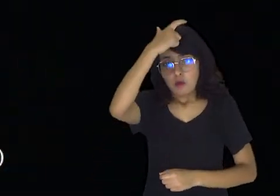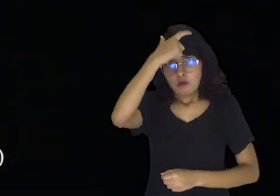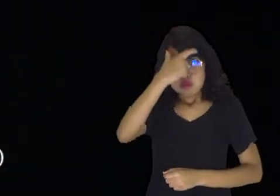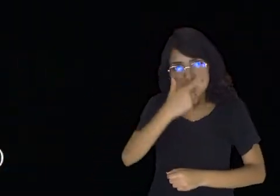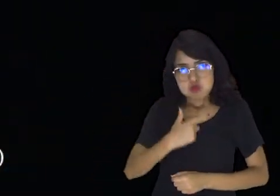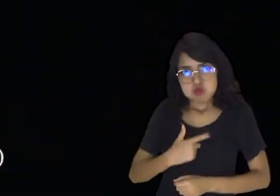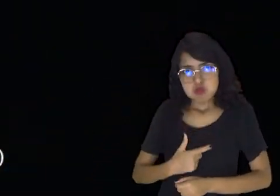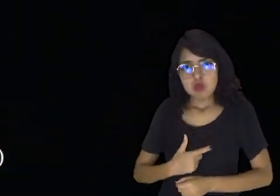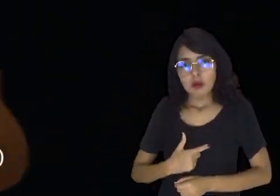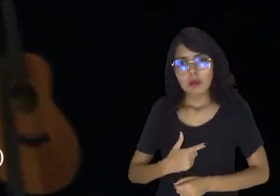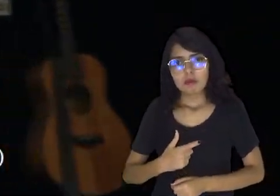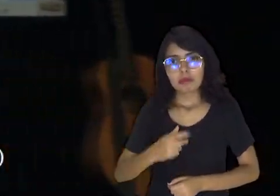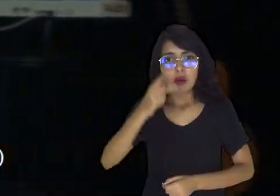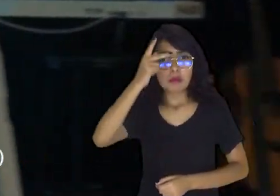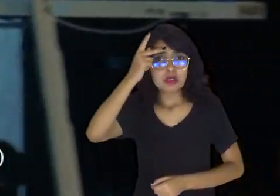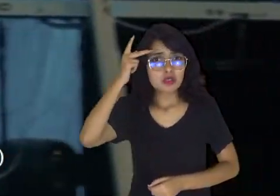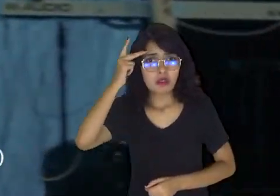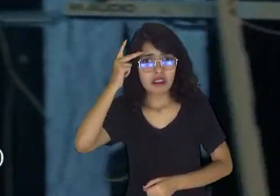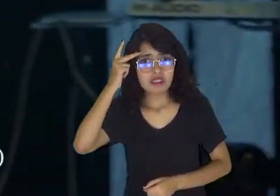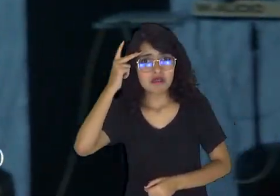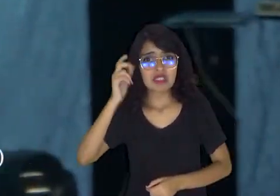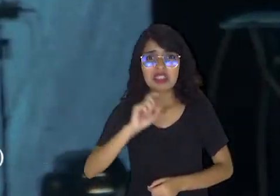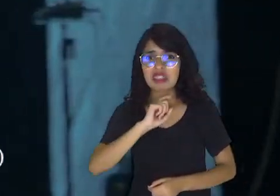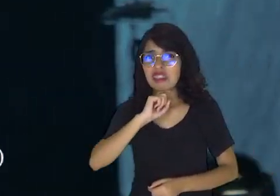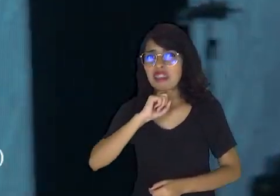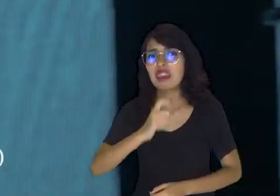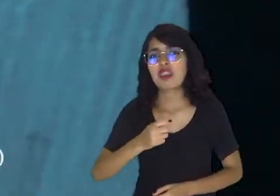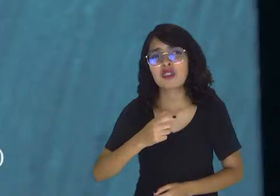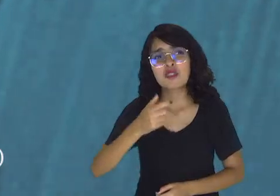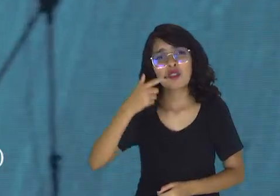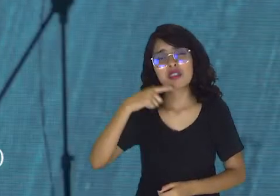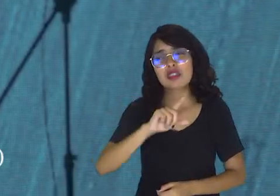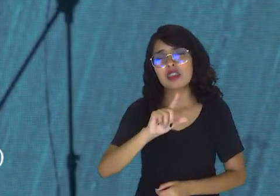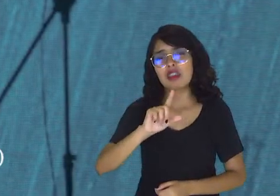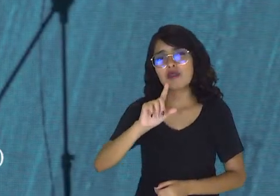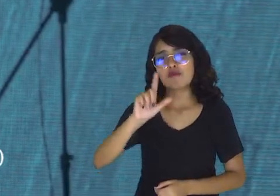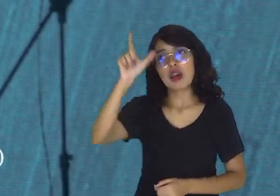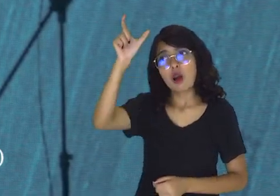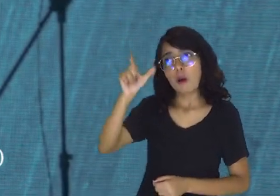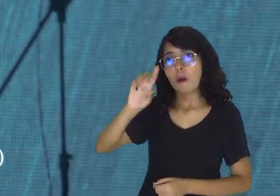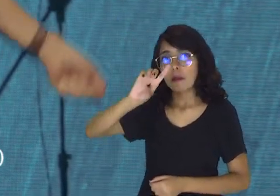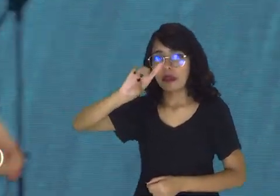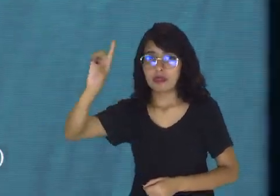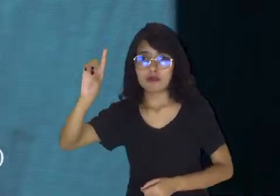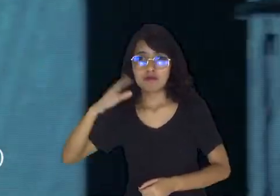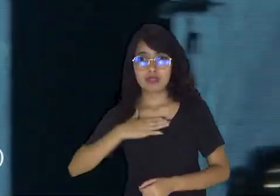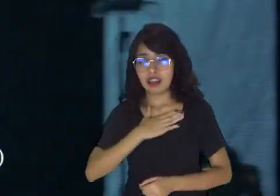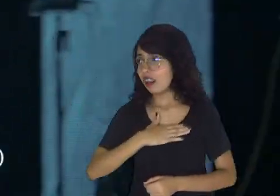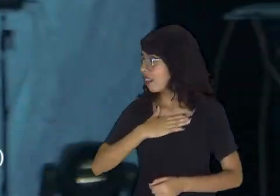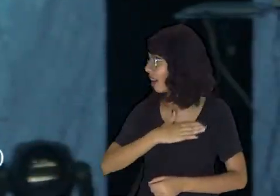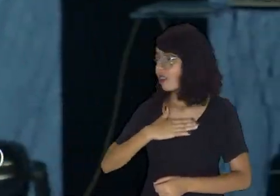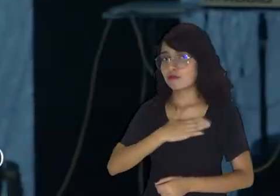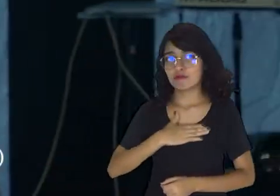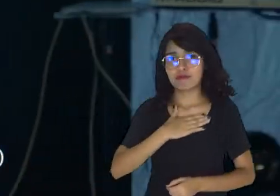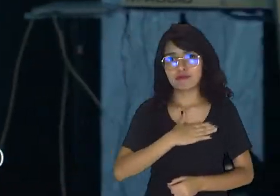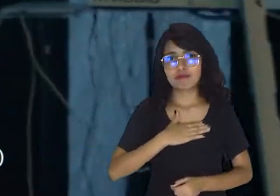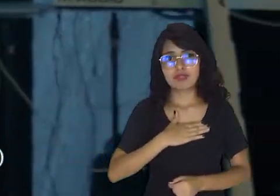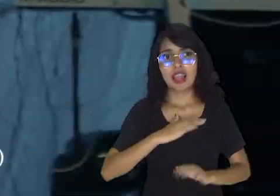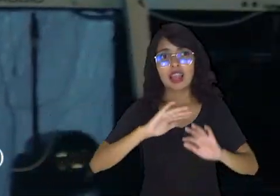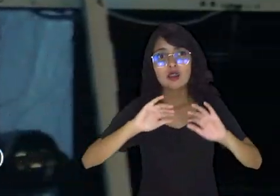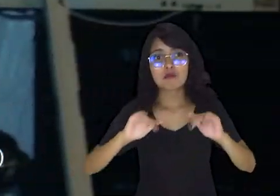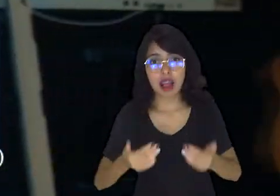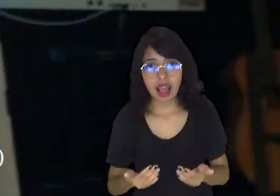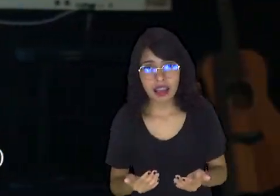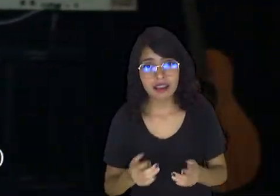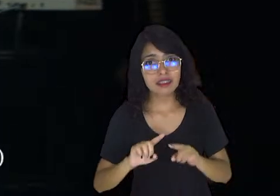poderia ser para Deus. Por isso que ele é o autor. Mas ele é o consumador. Ele terminou.